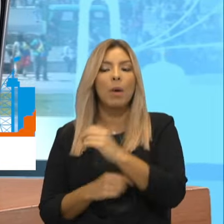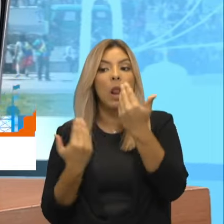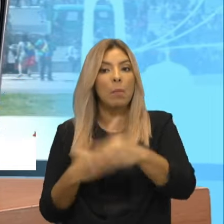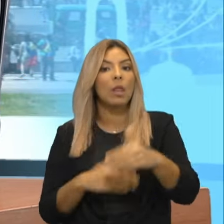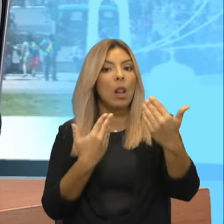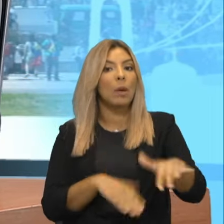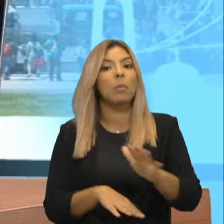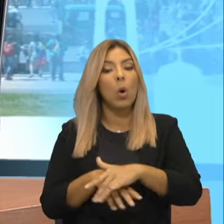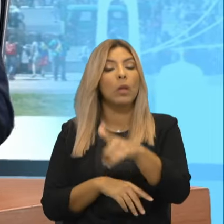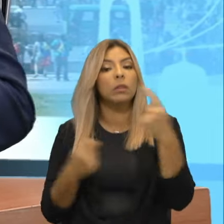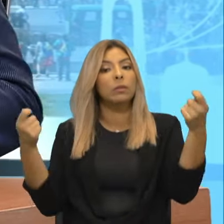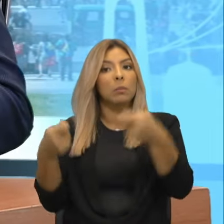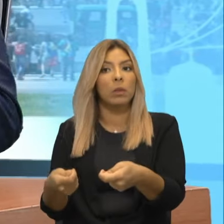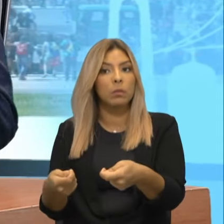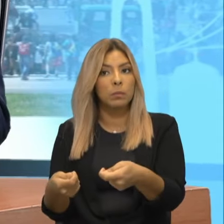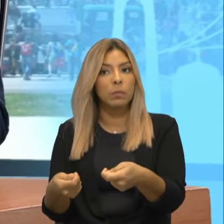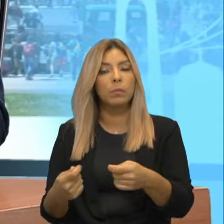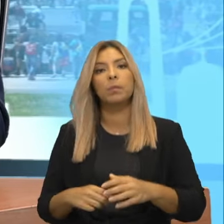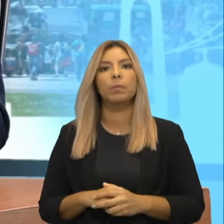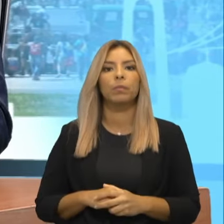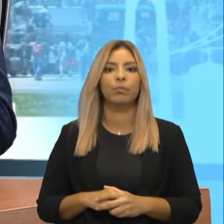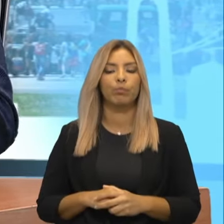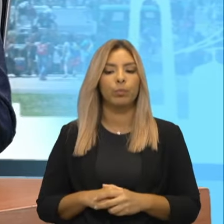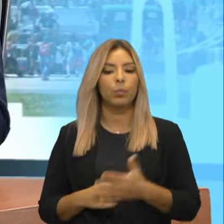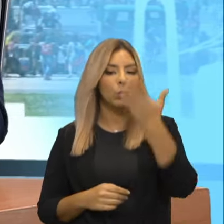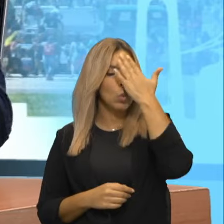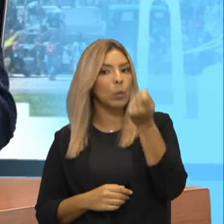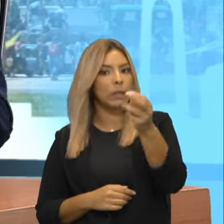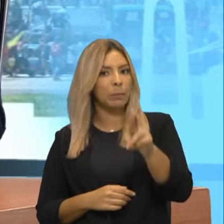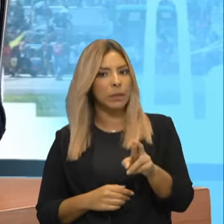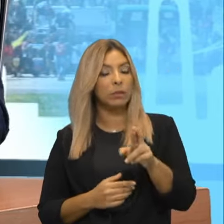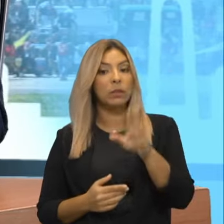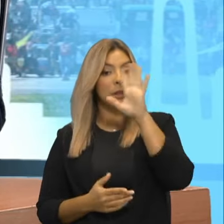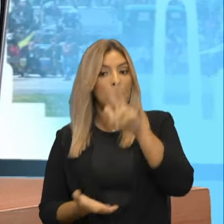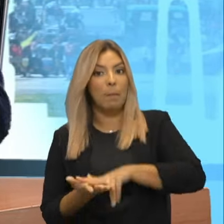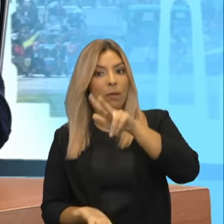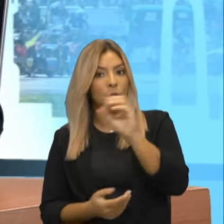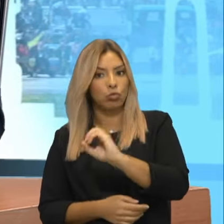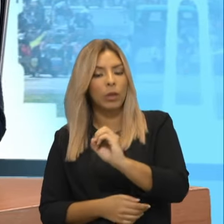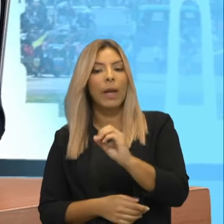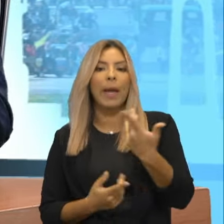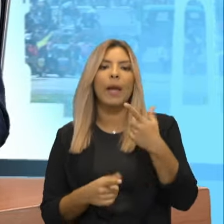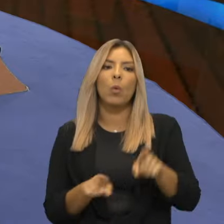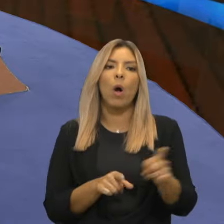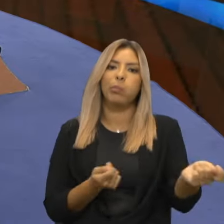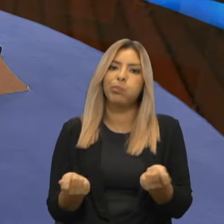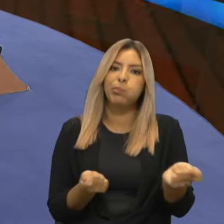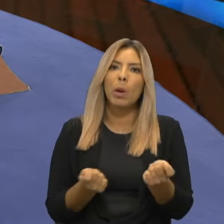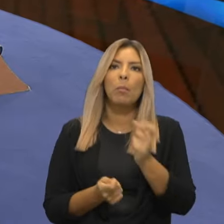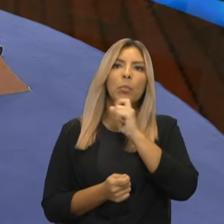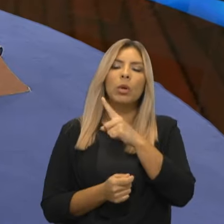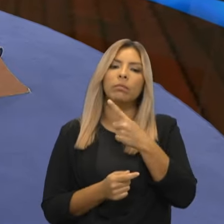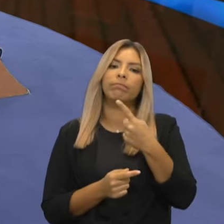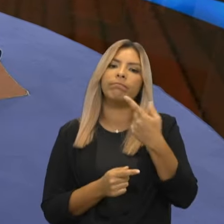ao investimento. Ou seja, o orçamento não sendo aprovado, o governo ficaria nos chamados duodécimos. Pode gastar 1/10